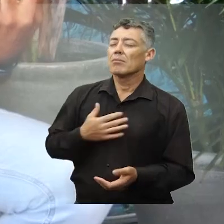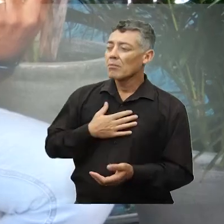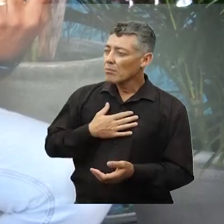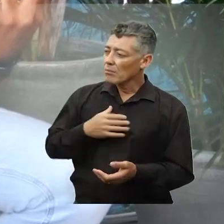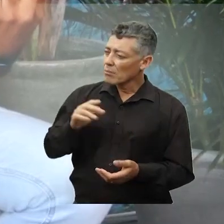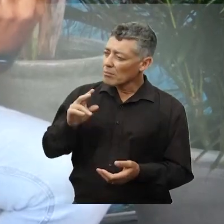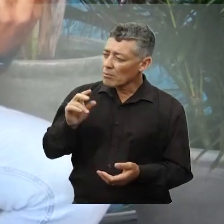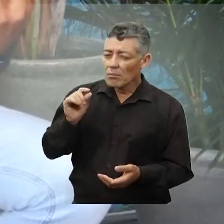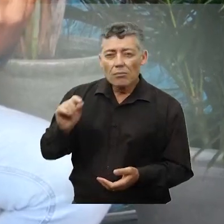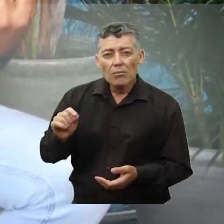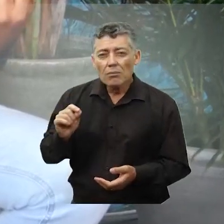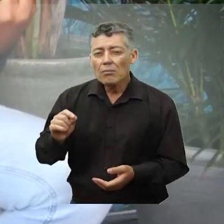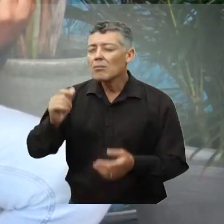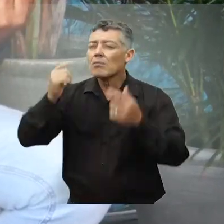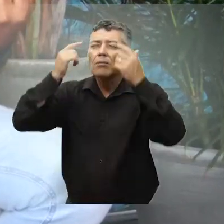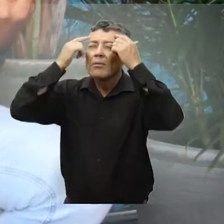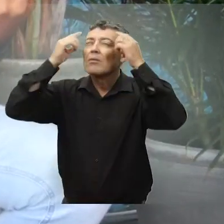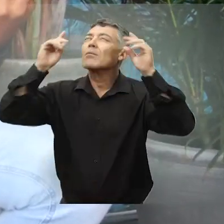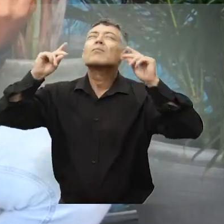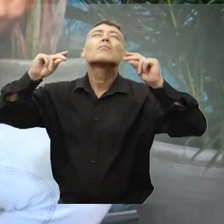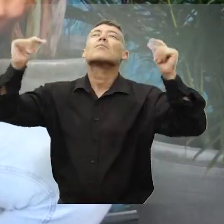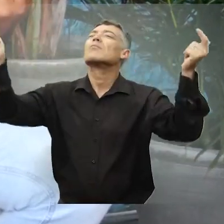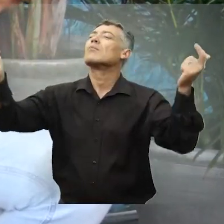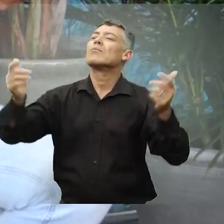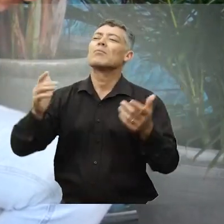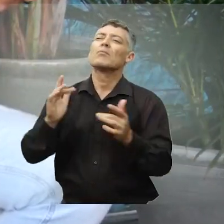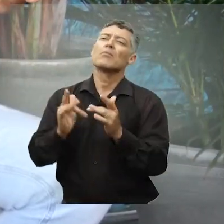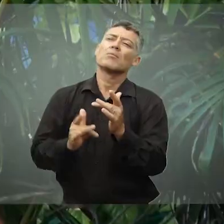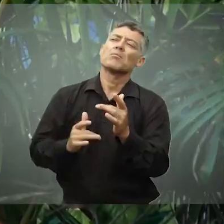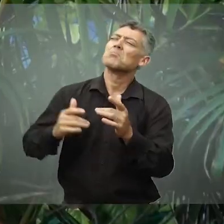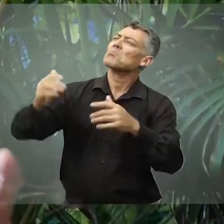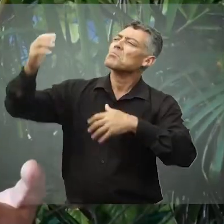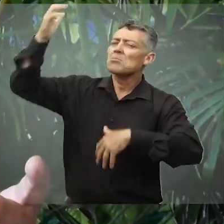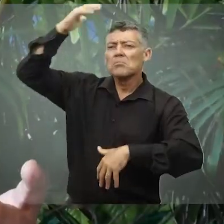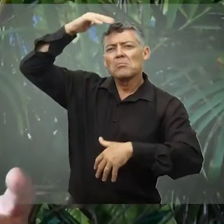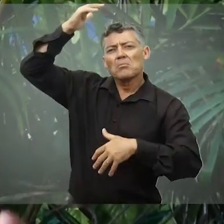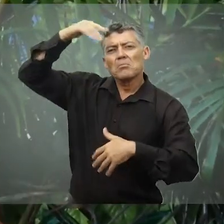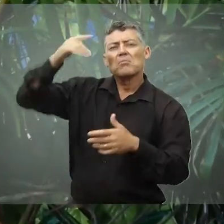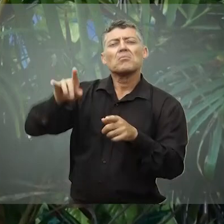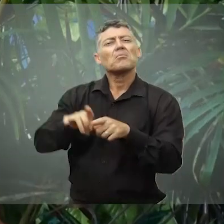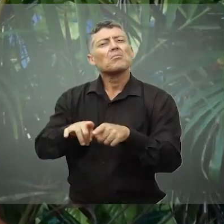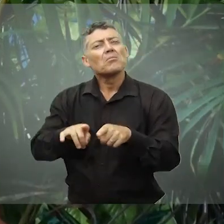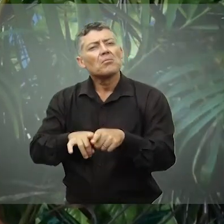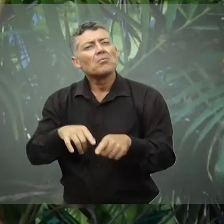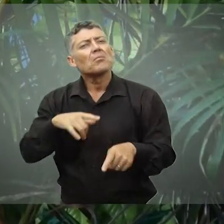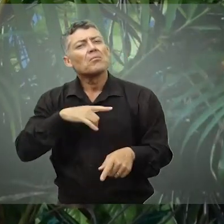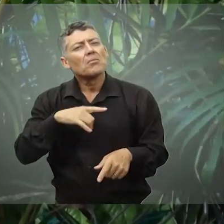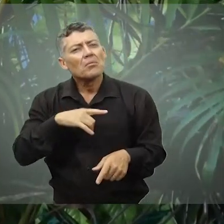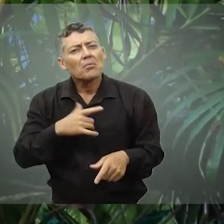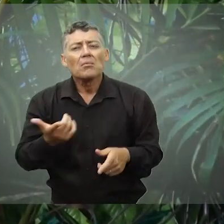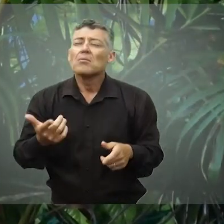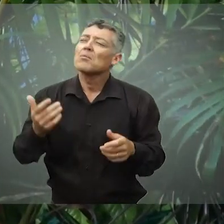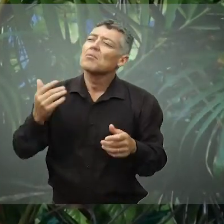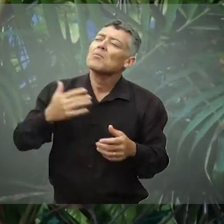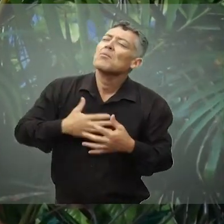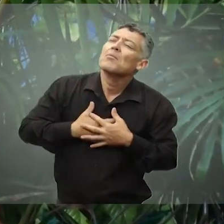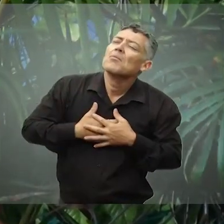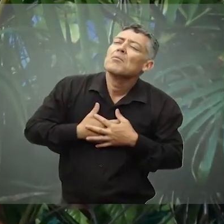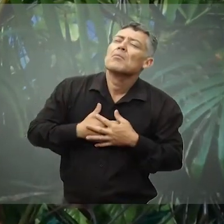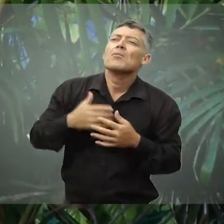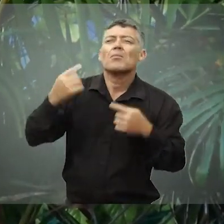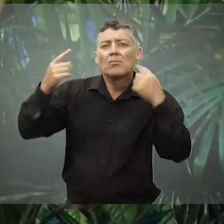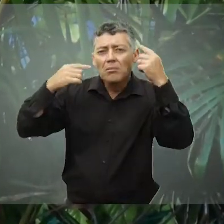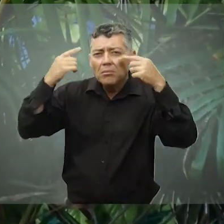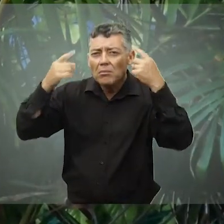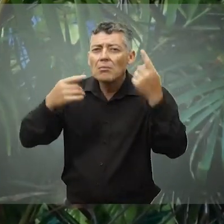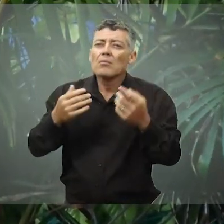O que der na cabeça, namorar no chuveiro, ser só seu por inteiro, uma paixão muito louca,